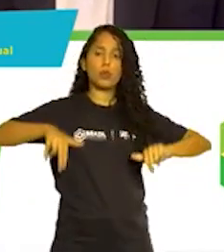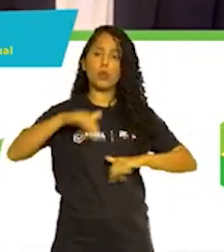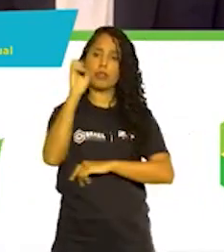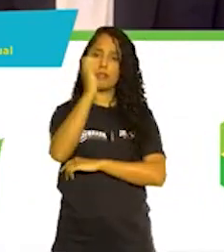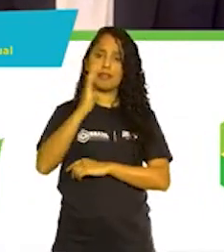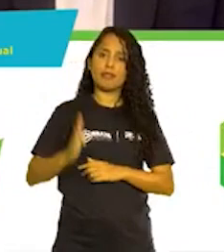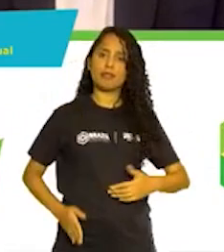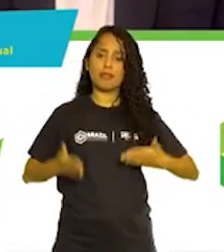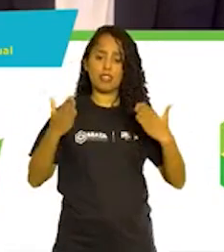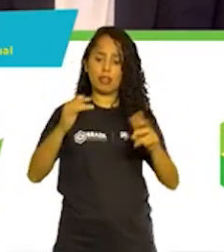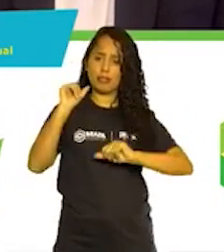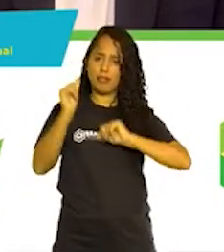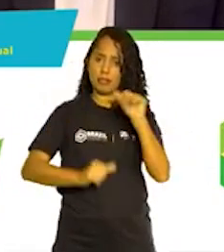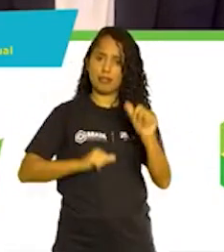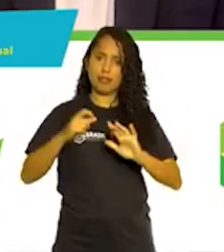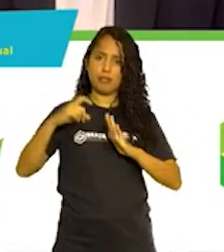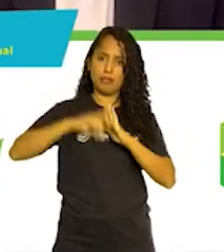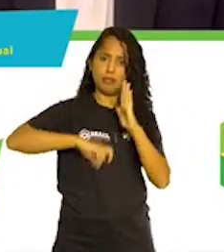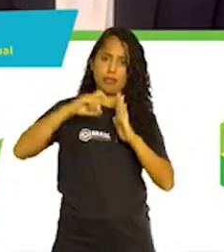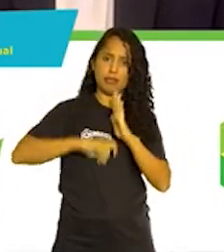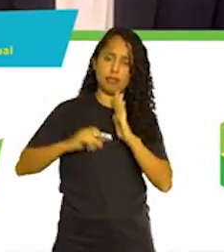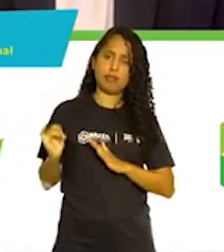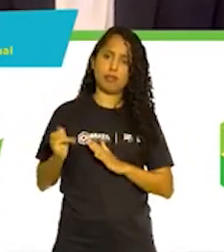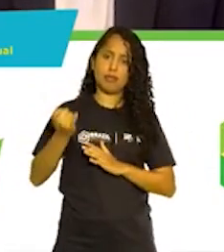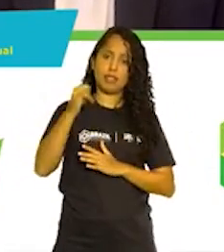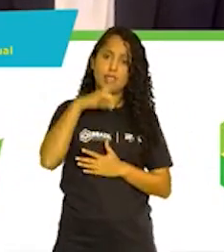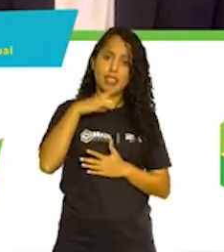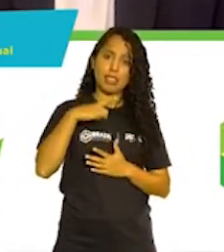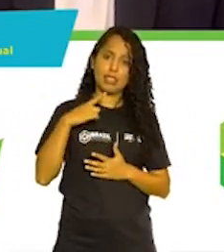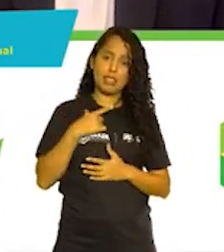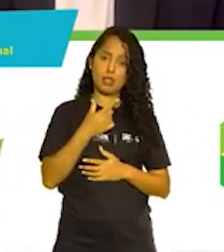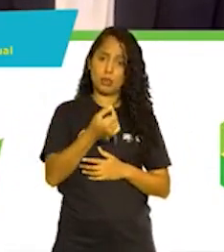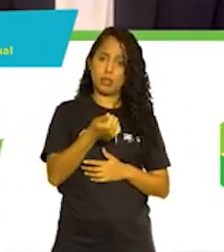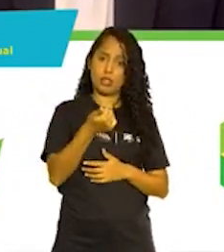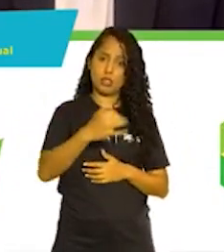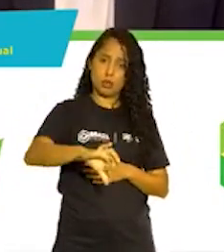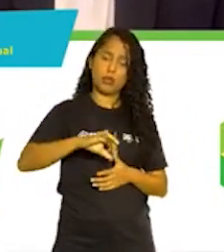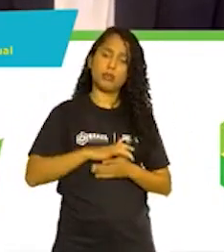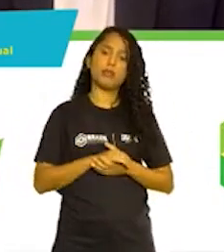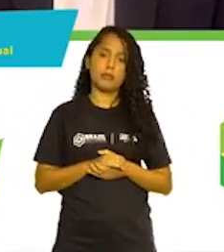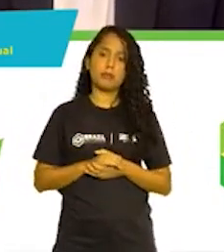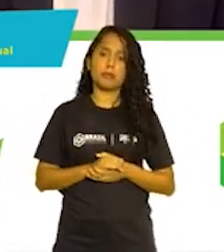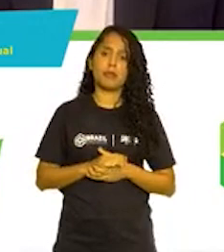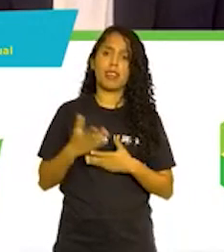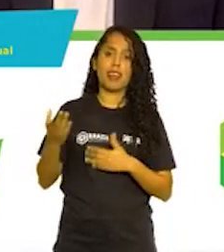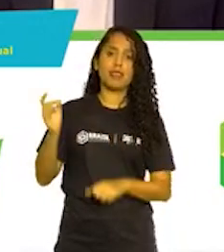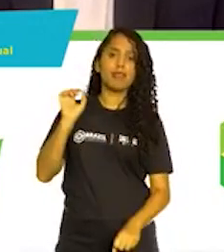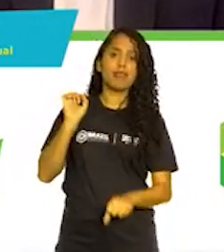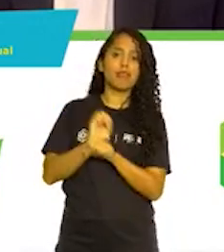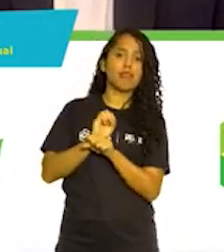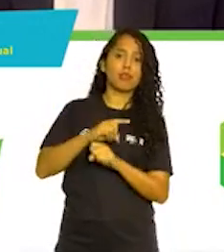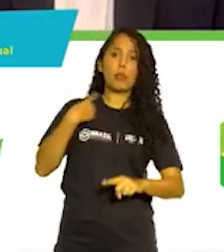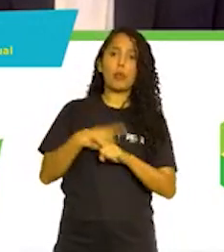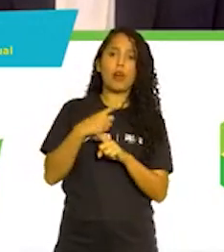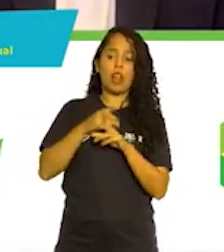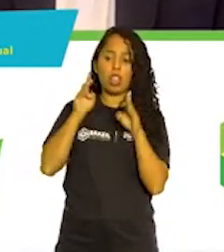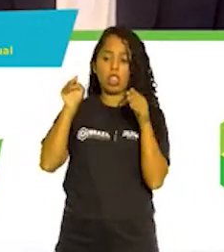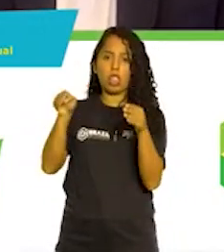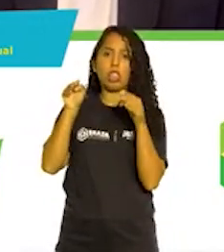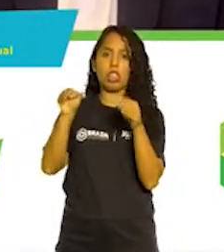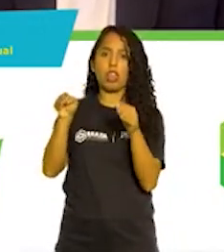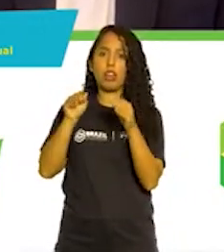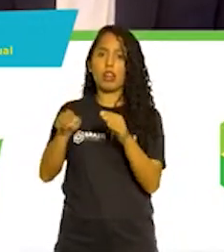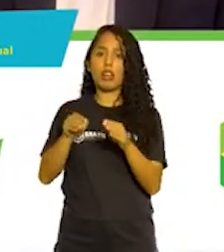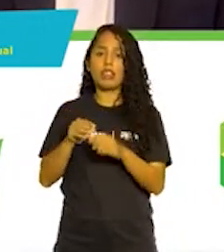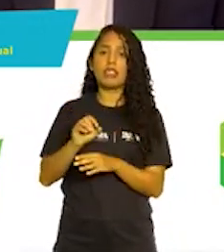tão propício a uma reforma tributária quanto nós temos desde 2019. Ela está empacada por uma obsessão com o pior imposto do mundo, que